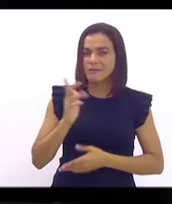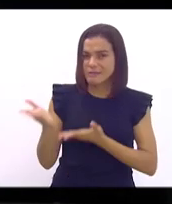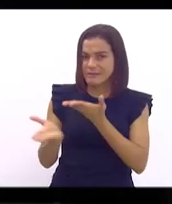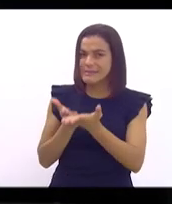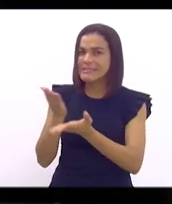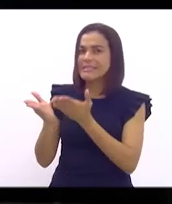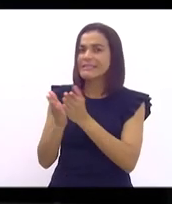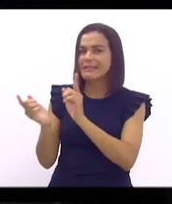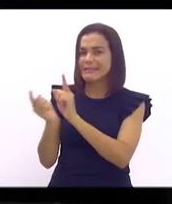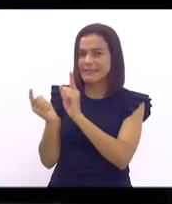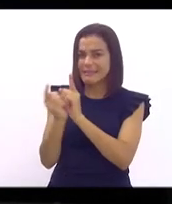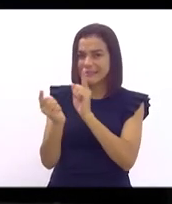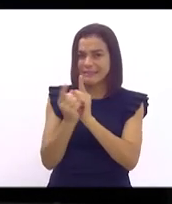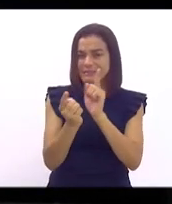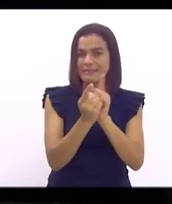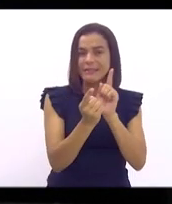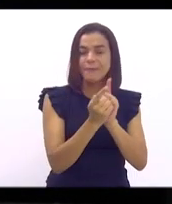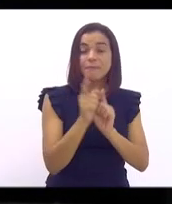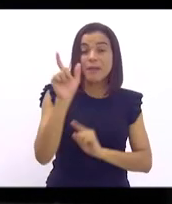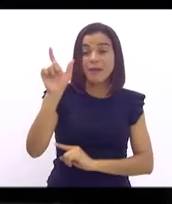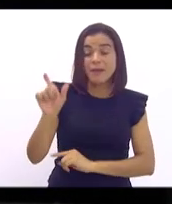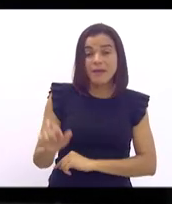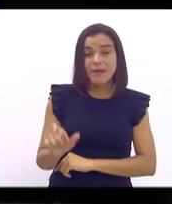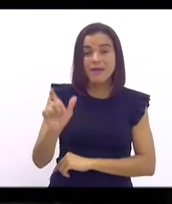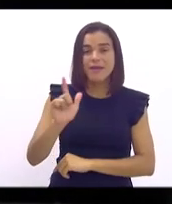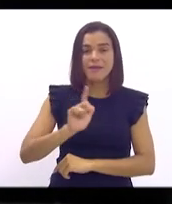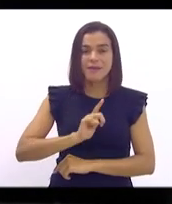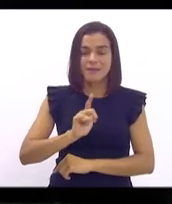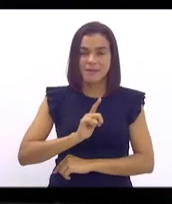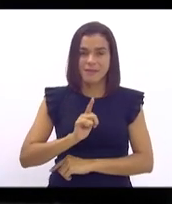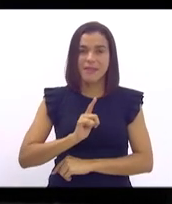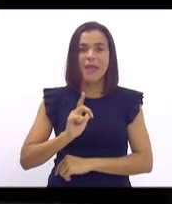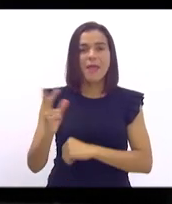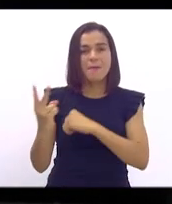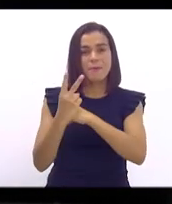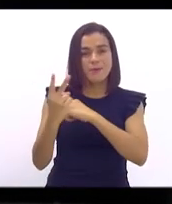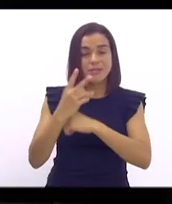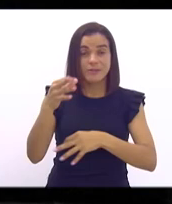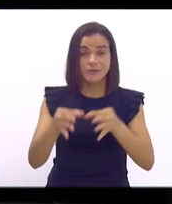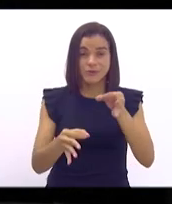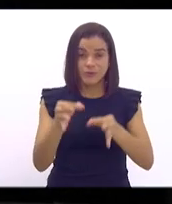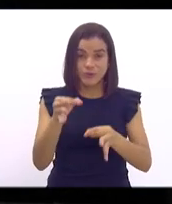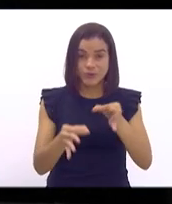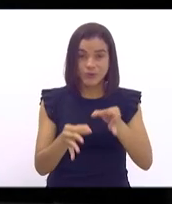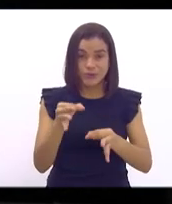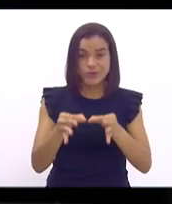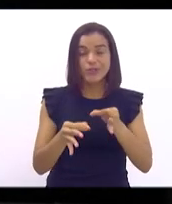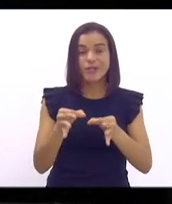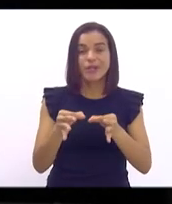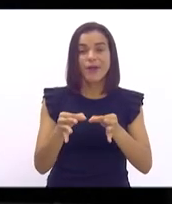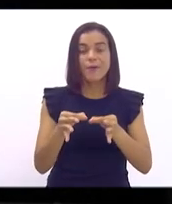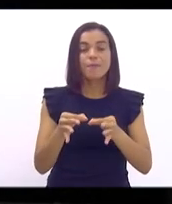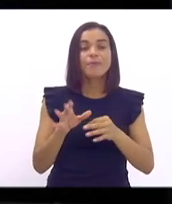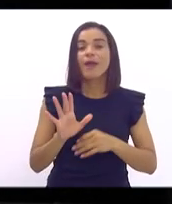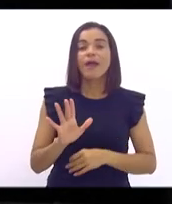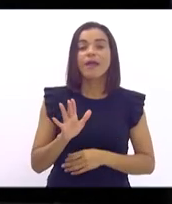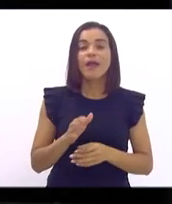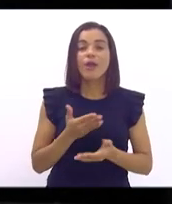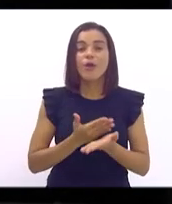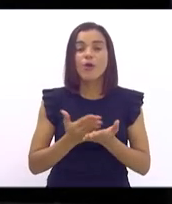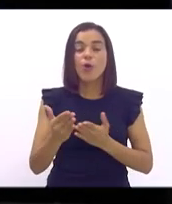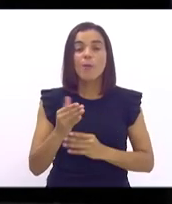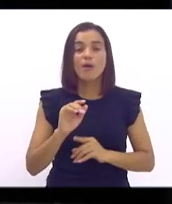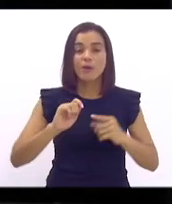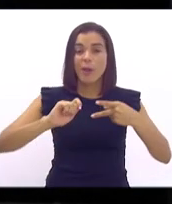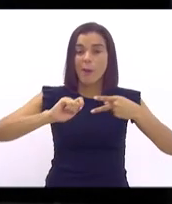na nossa prática. O sujeito, ele tem medida protetiva contra as mulheres, contra a mulher, e aí ele começa a fazer